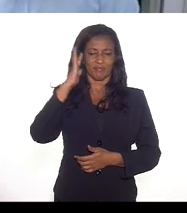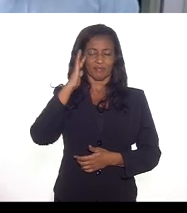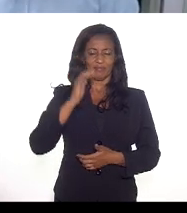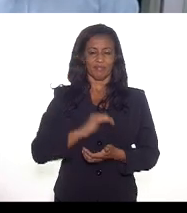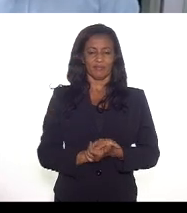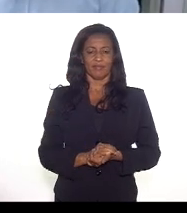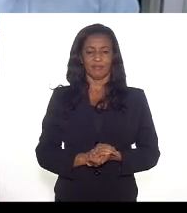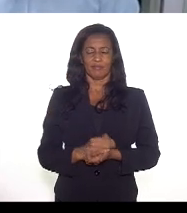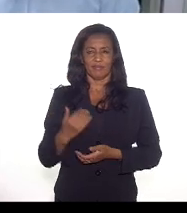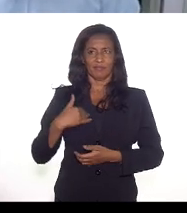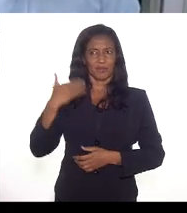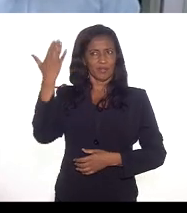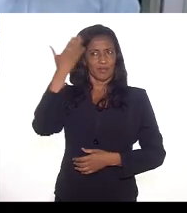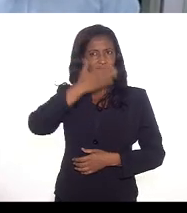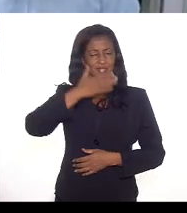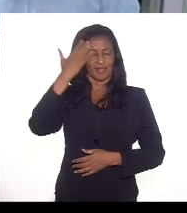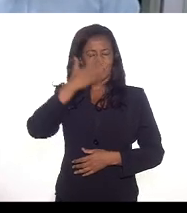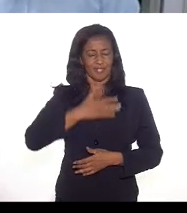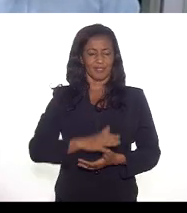poderia presenciar.